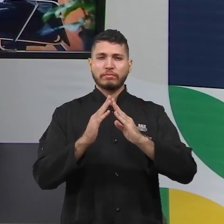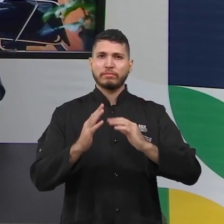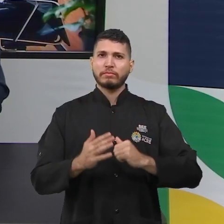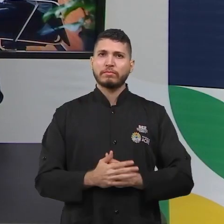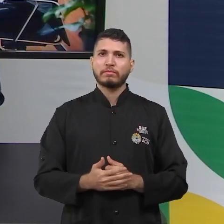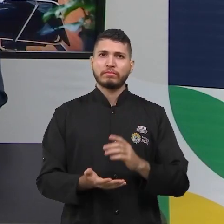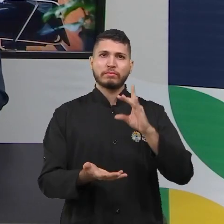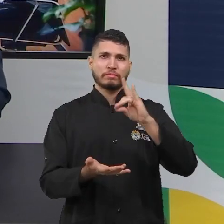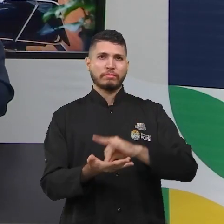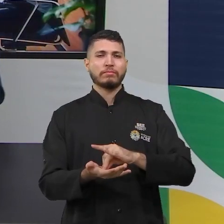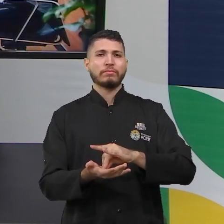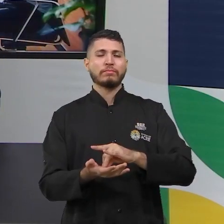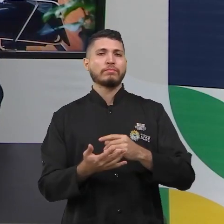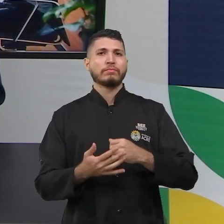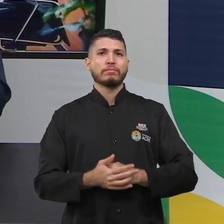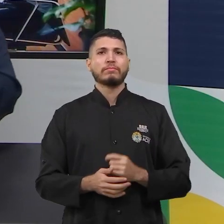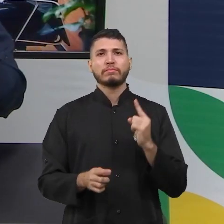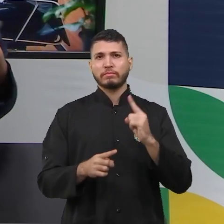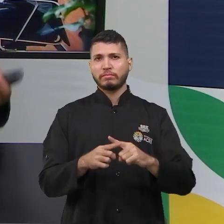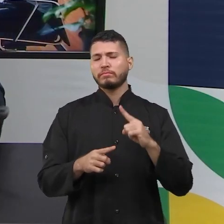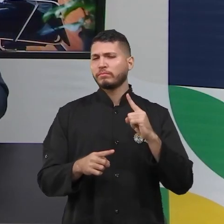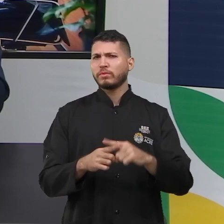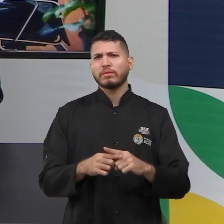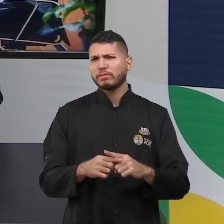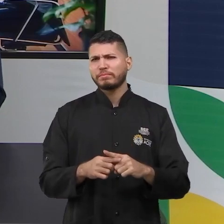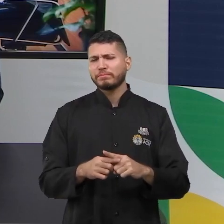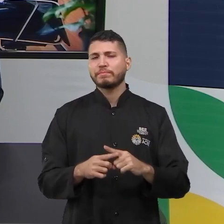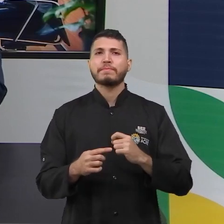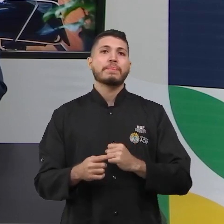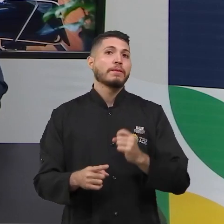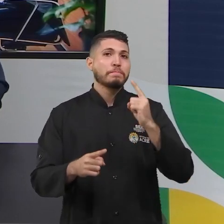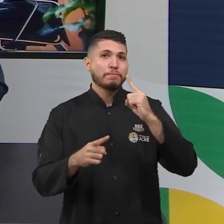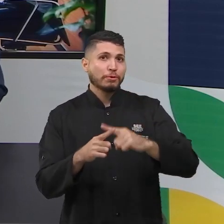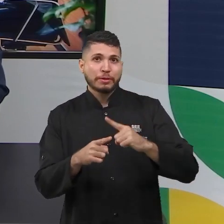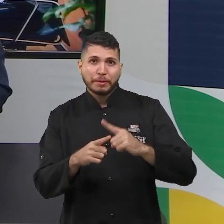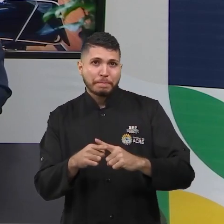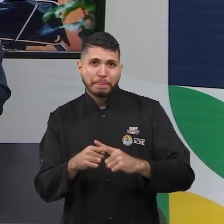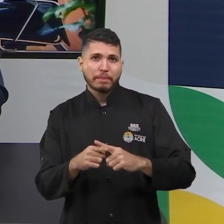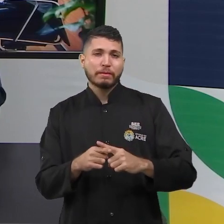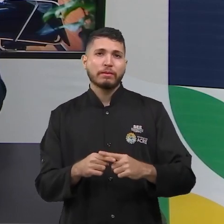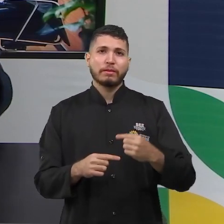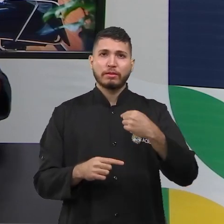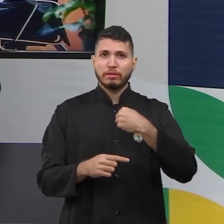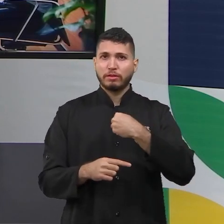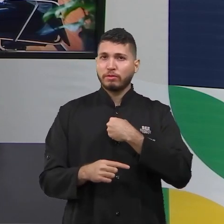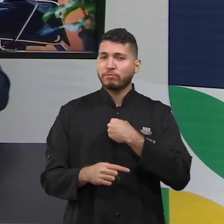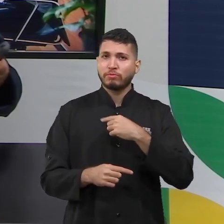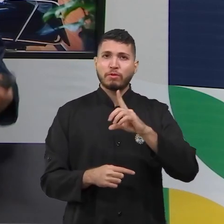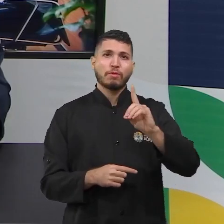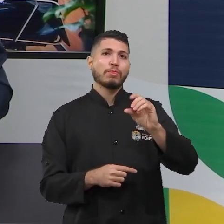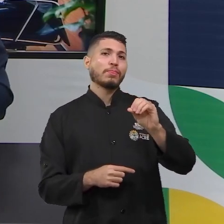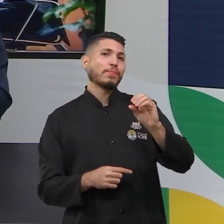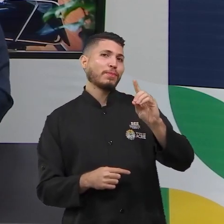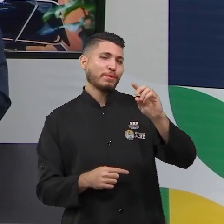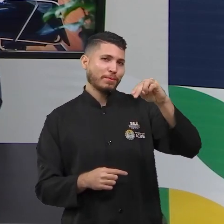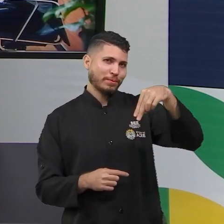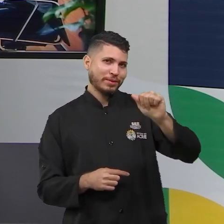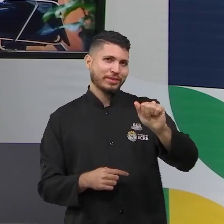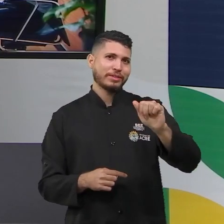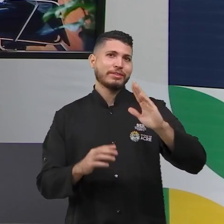é uma realidade. Por quê? Porque eu sou dona de casa, eu tenho um filho pequeno. Então, para mim, seria quase impossível dar conta